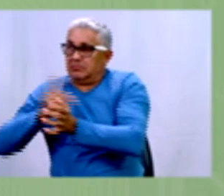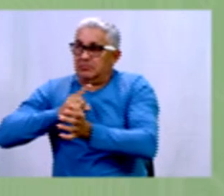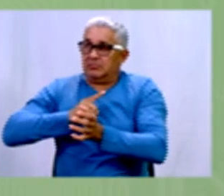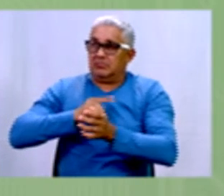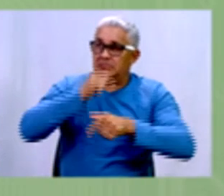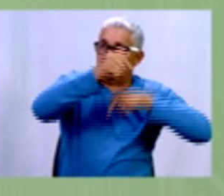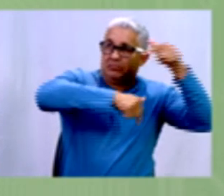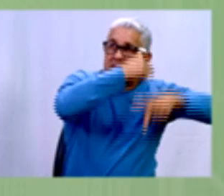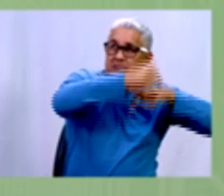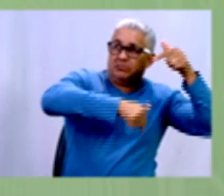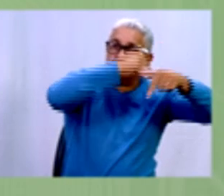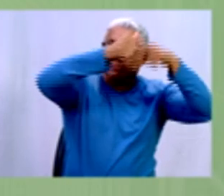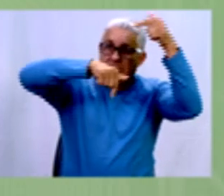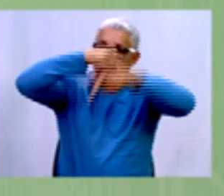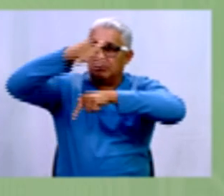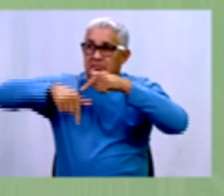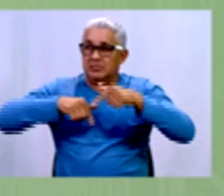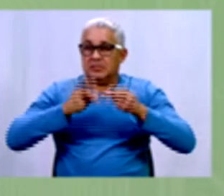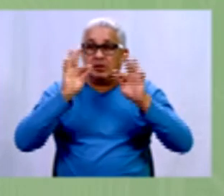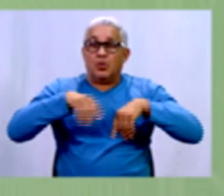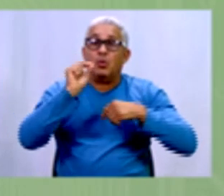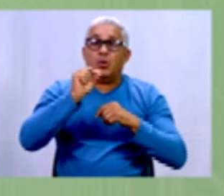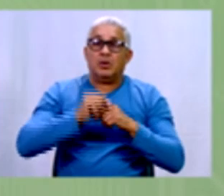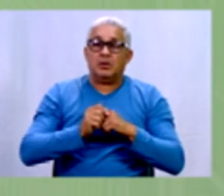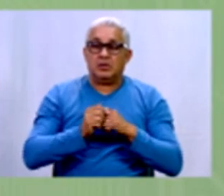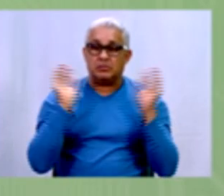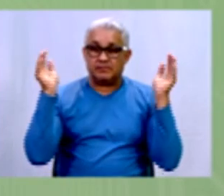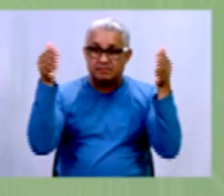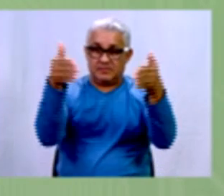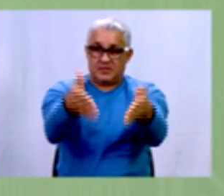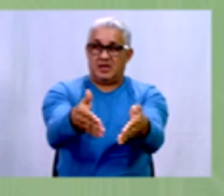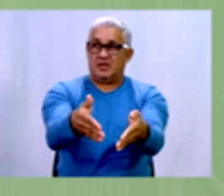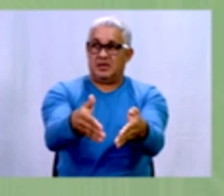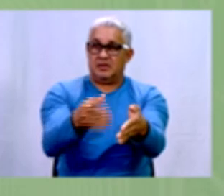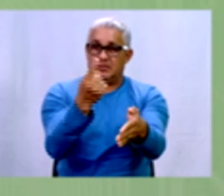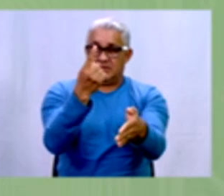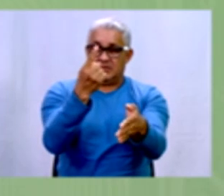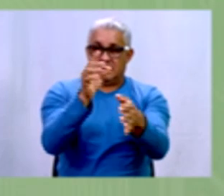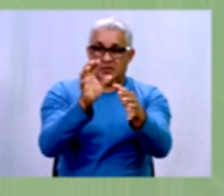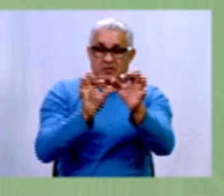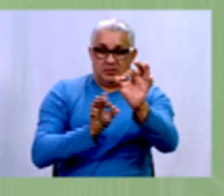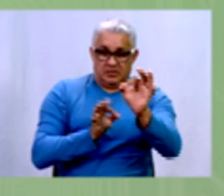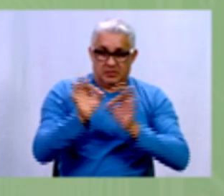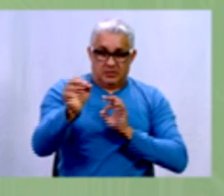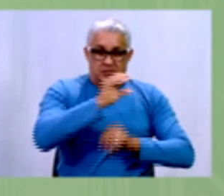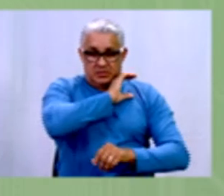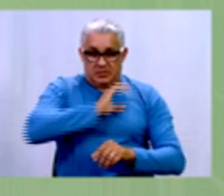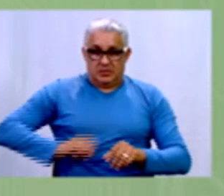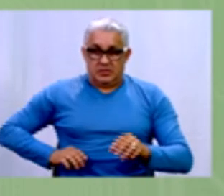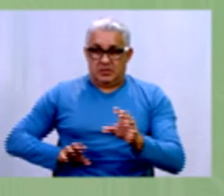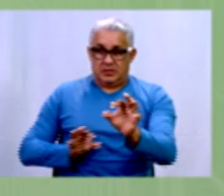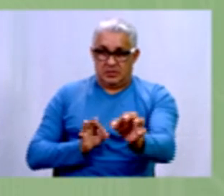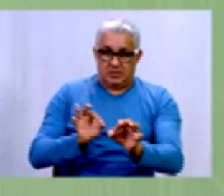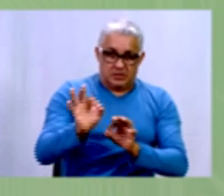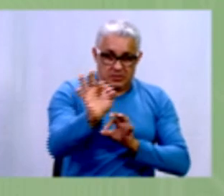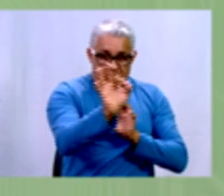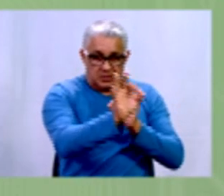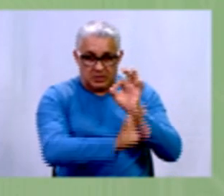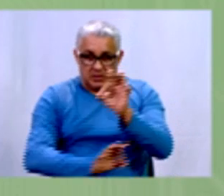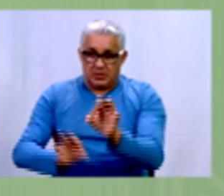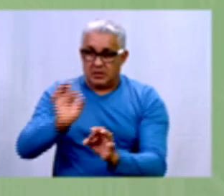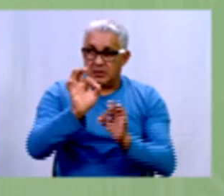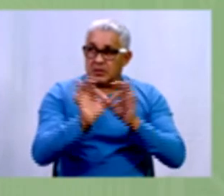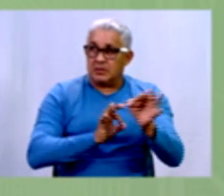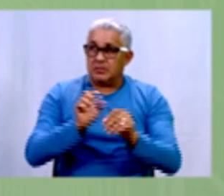ó, mas no fim o que acontece? Existe uma coordenação maior aqui que faz nada mais nada menos